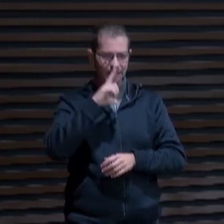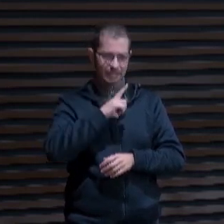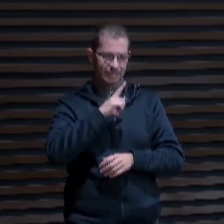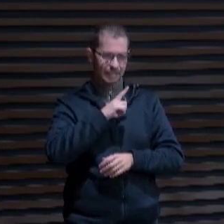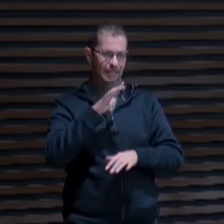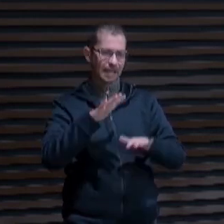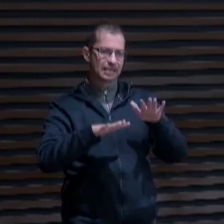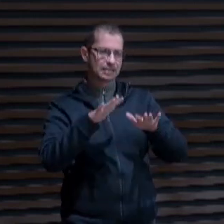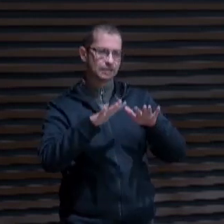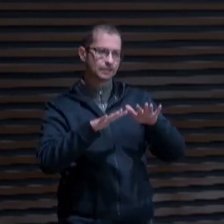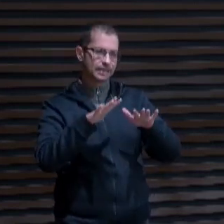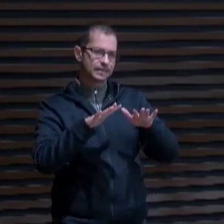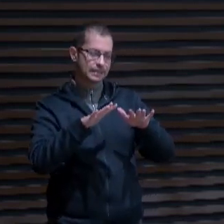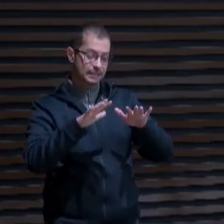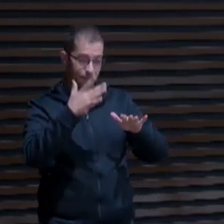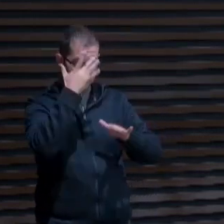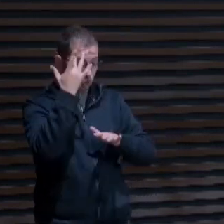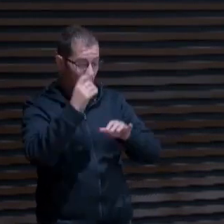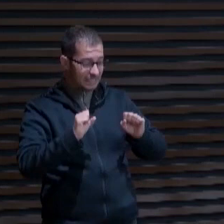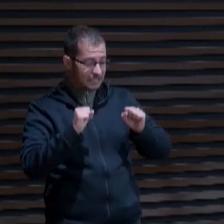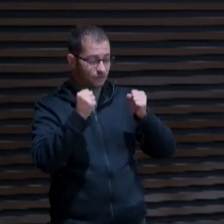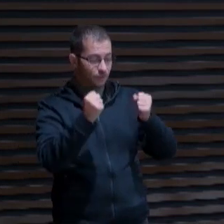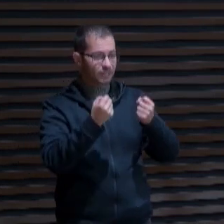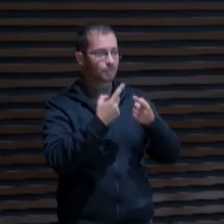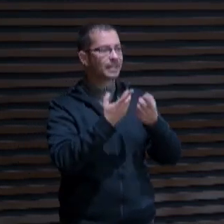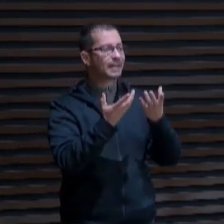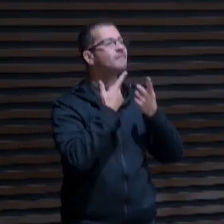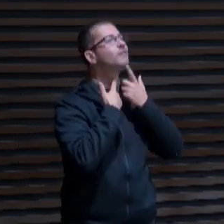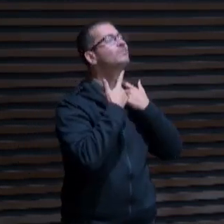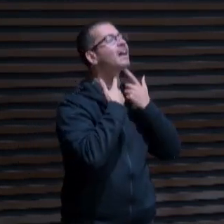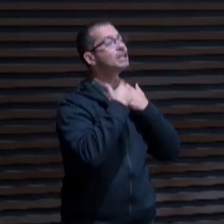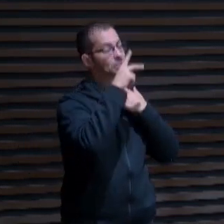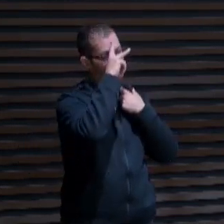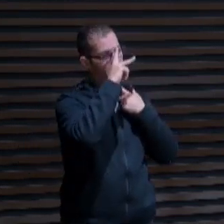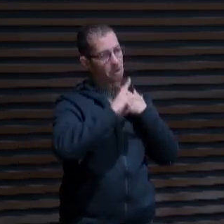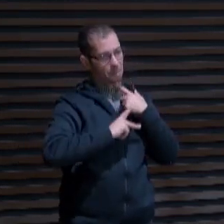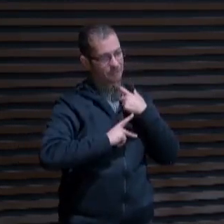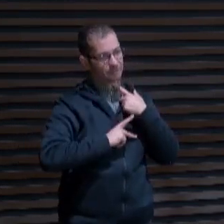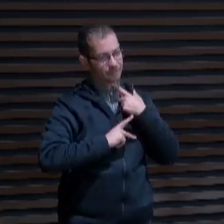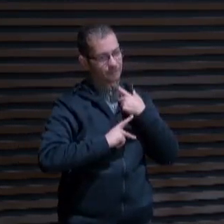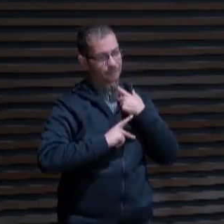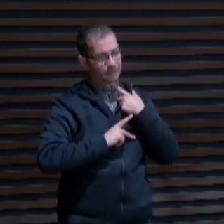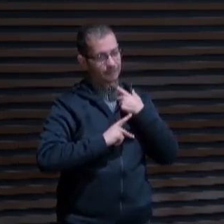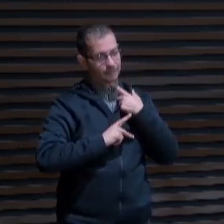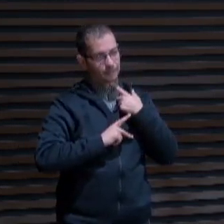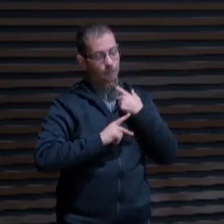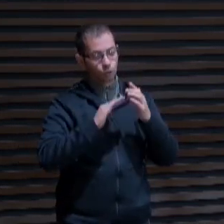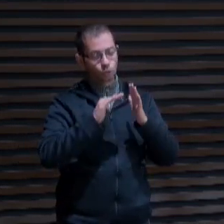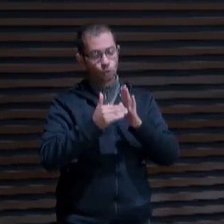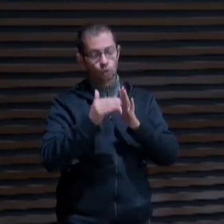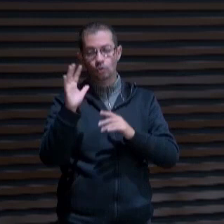se esforça para satisfazer os desejos do homem. Então, a liturgia, tudo o que